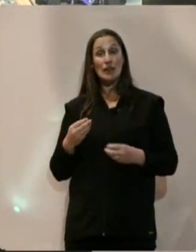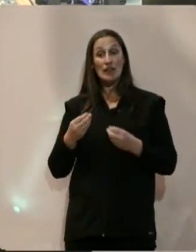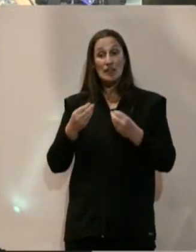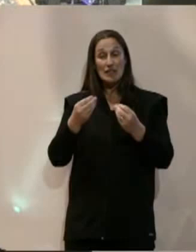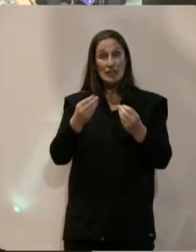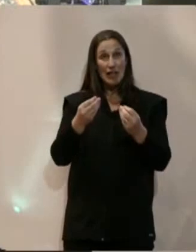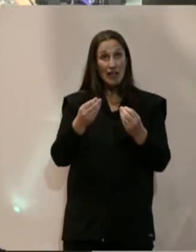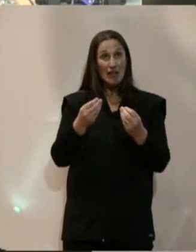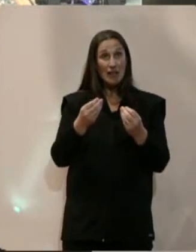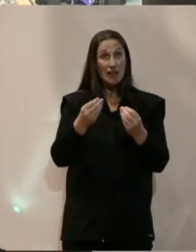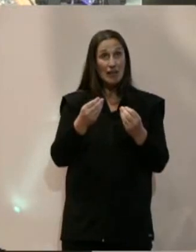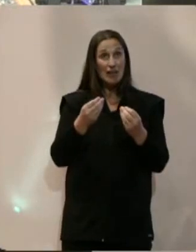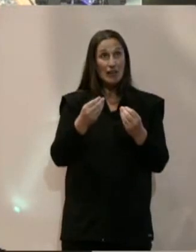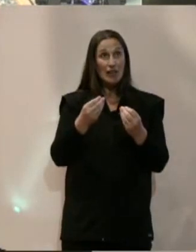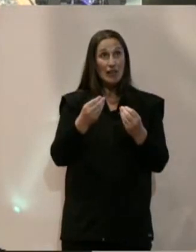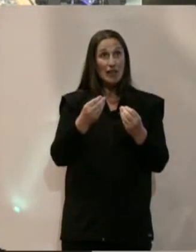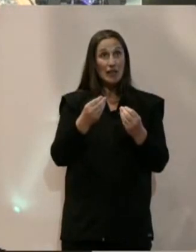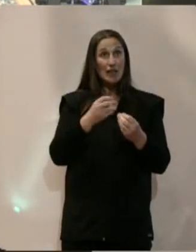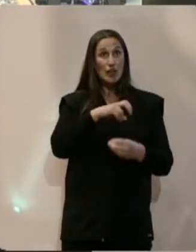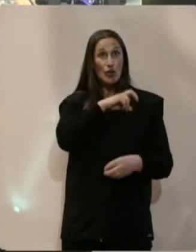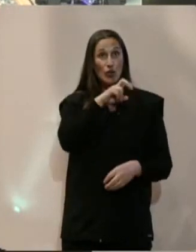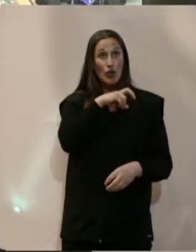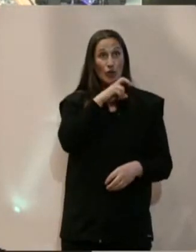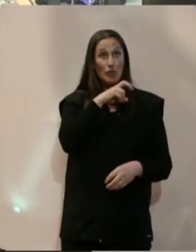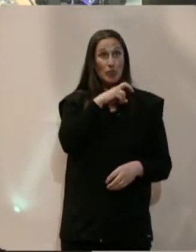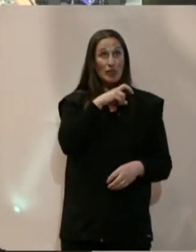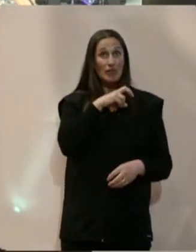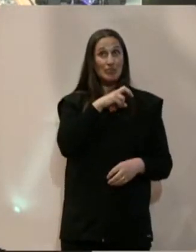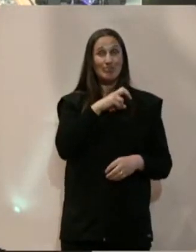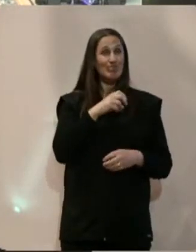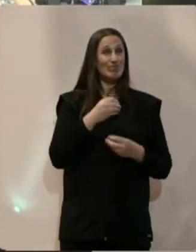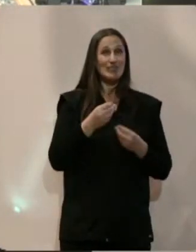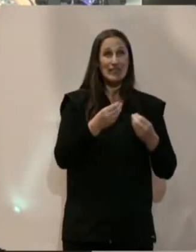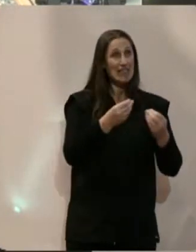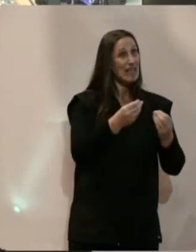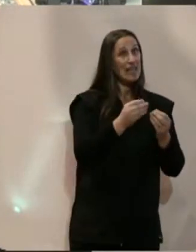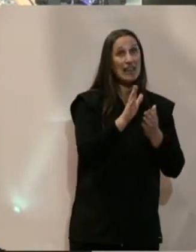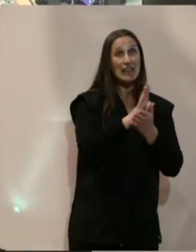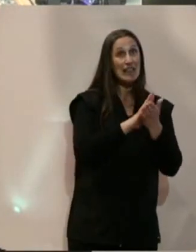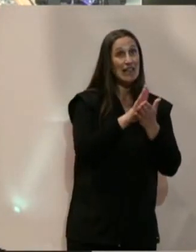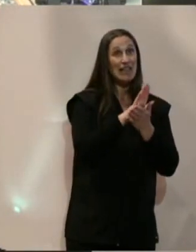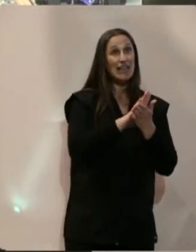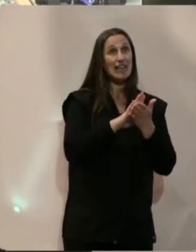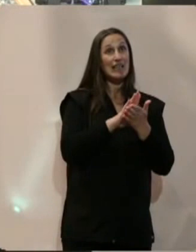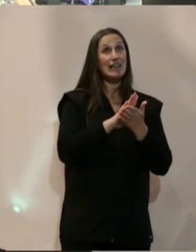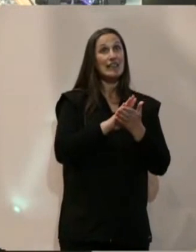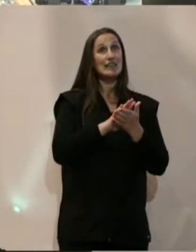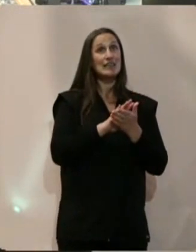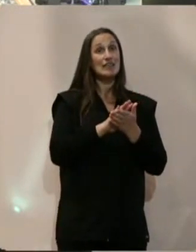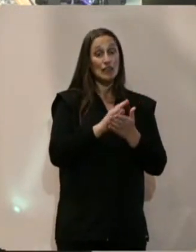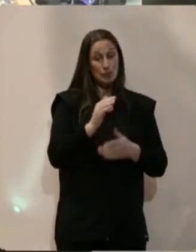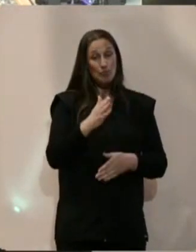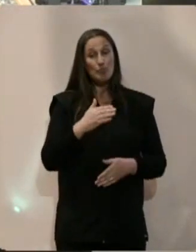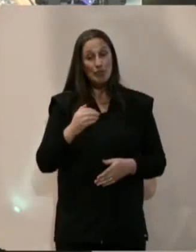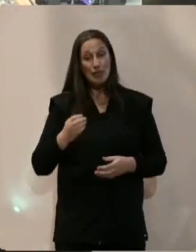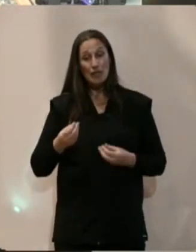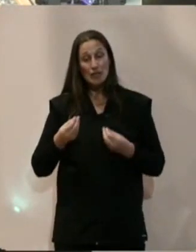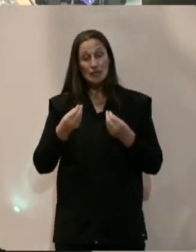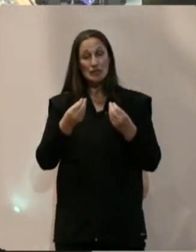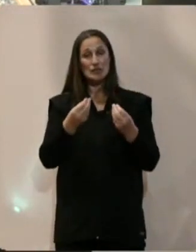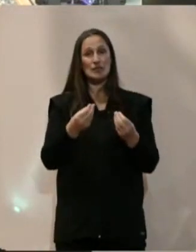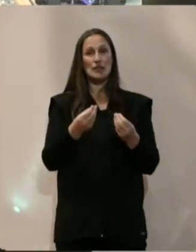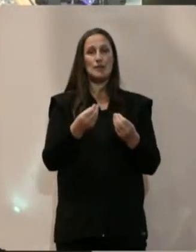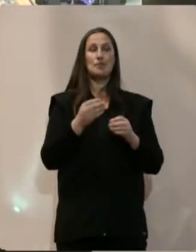cobrinhas que a gente pesca na água doce, né? Ele não vai dar cobra, ele vai dar peixe. E às vezes as